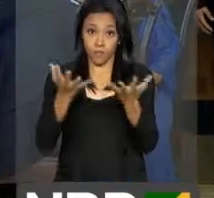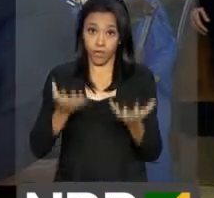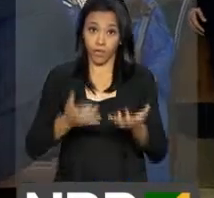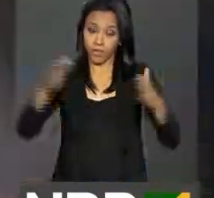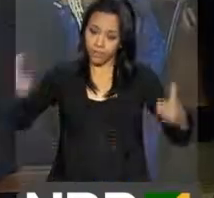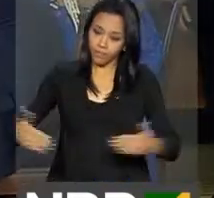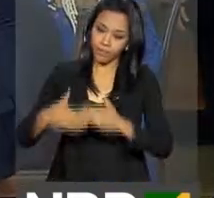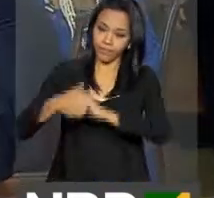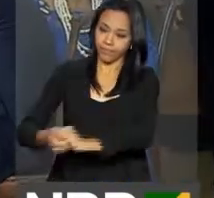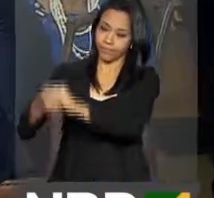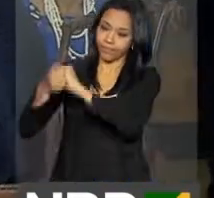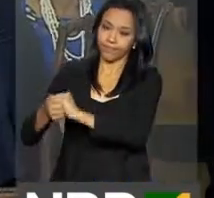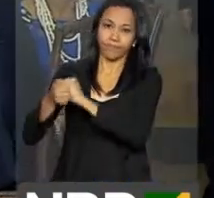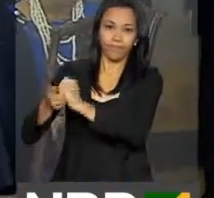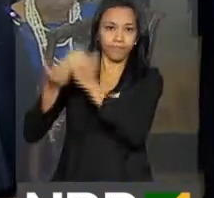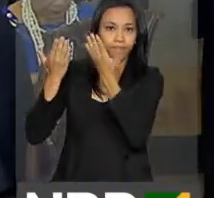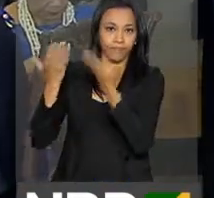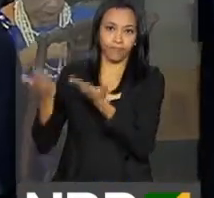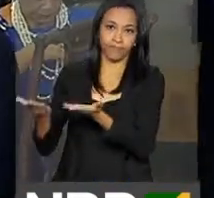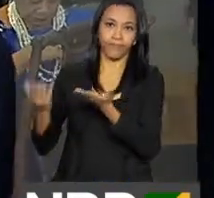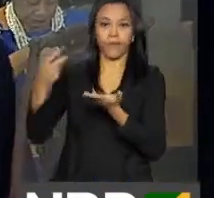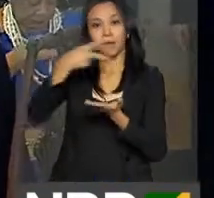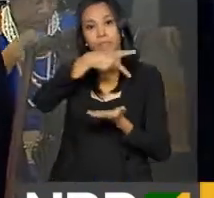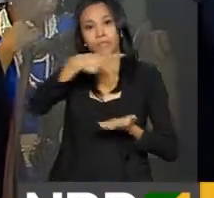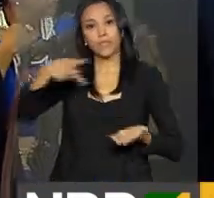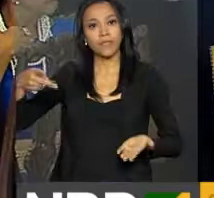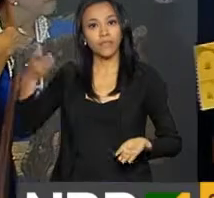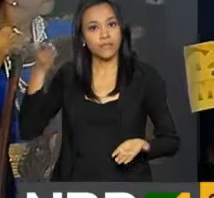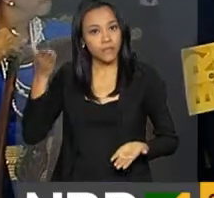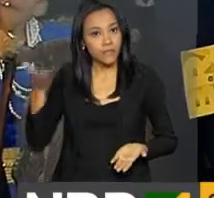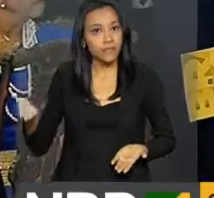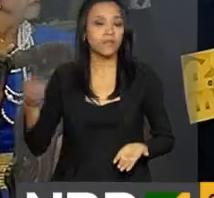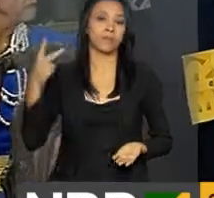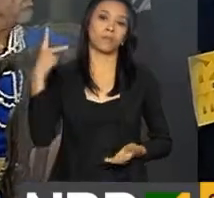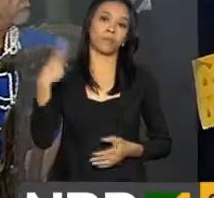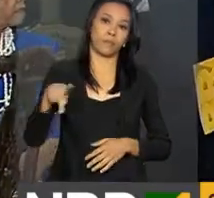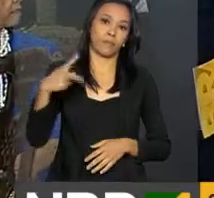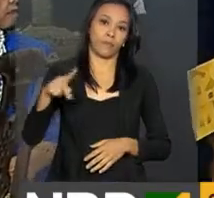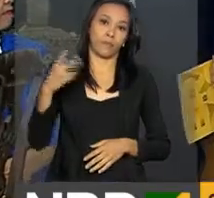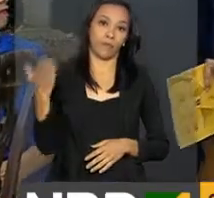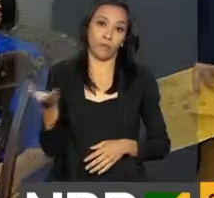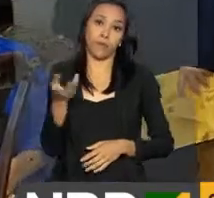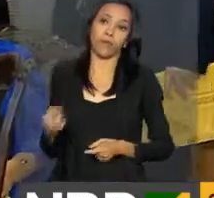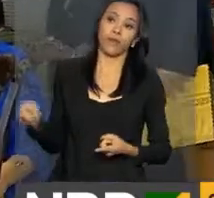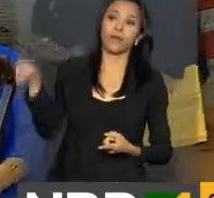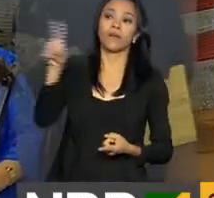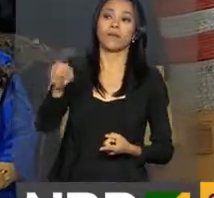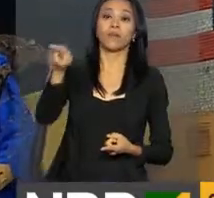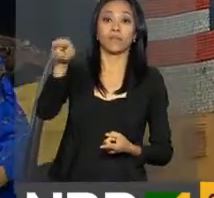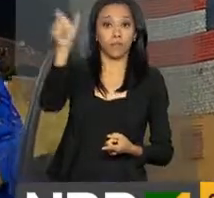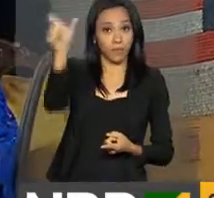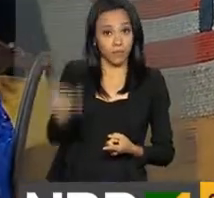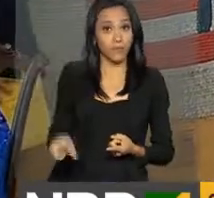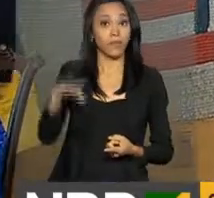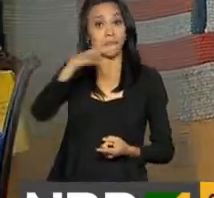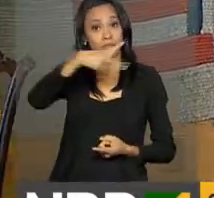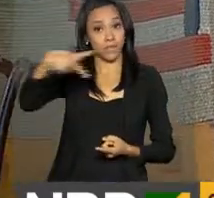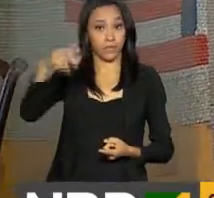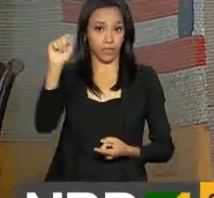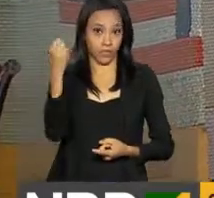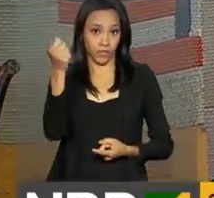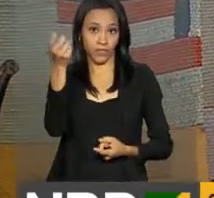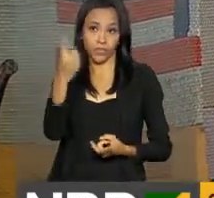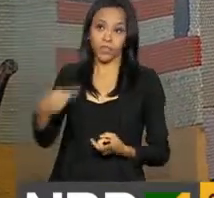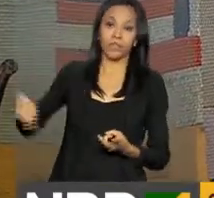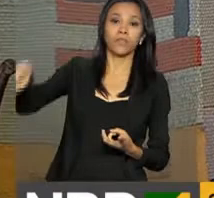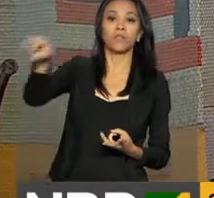saudar o presidente da República do Paraguai, Horácio Cartes, o Maurício Macri, da República Argentina, o Evo